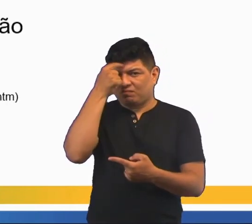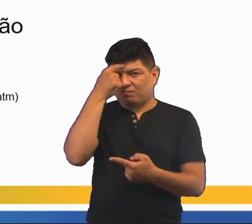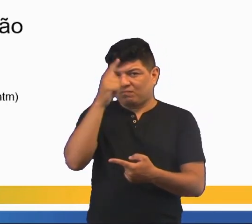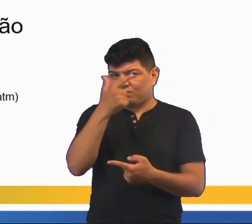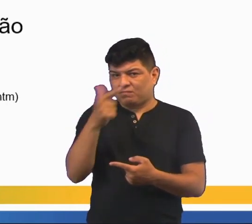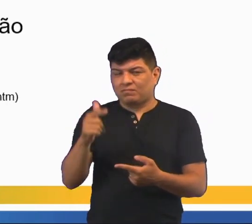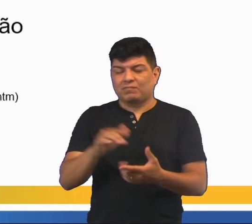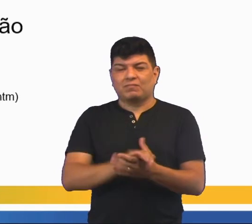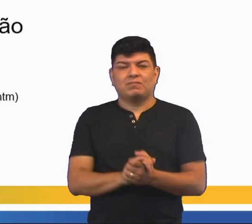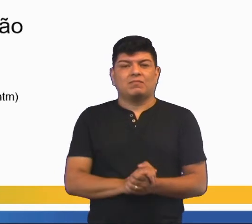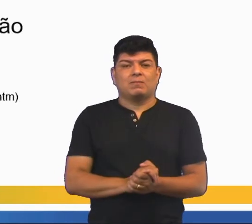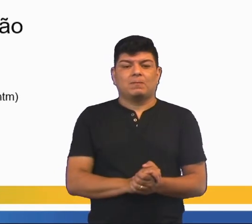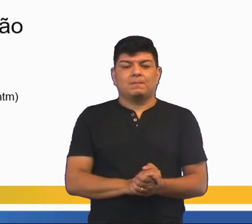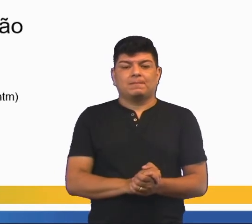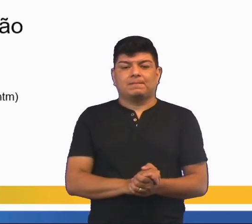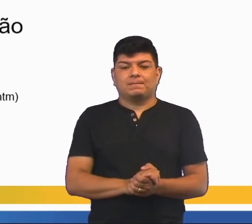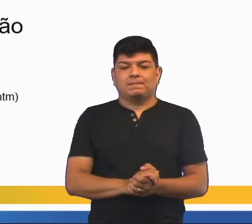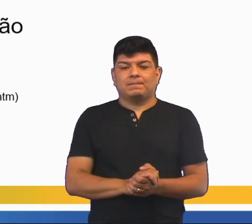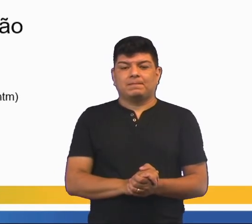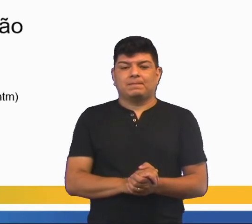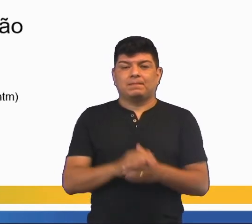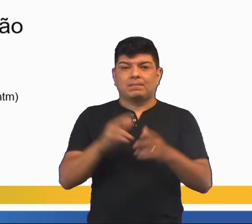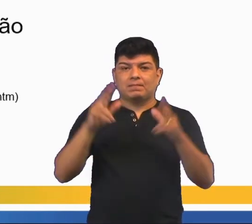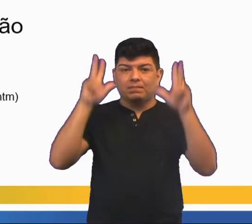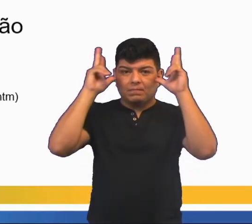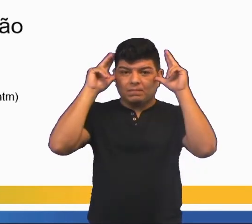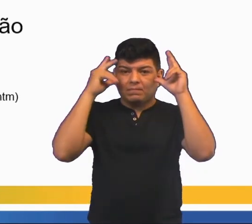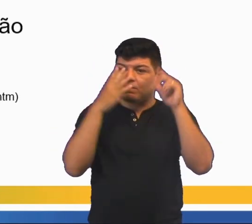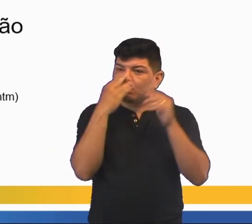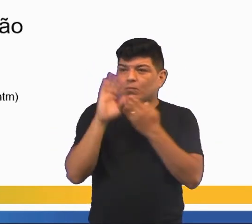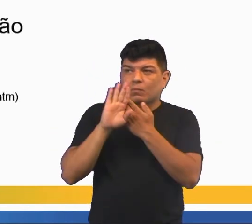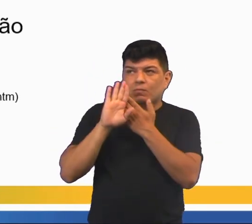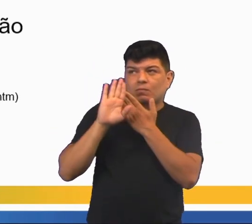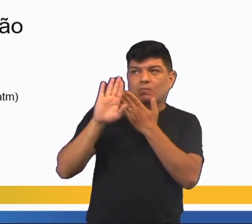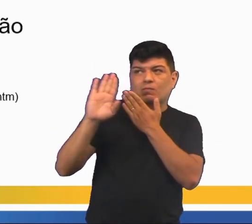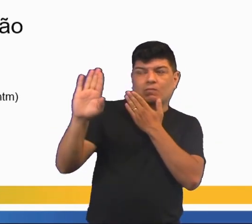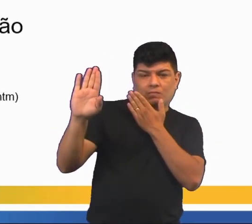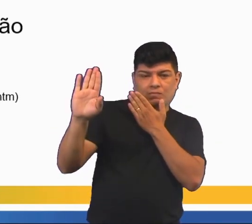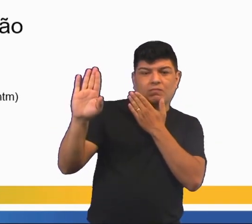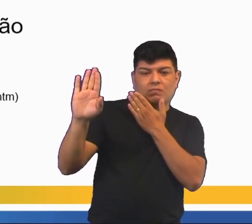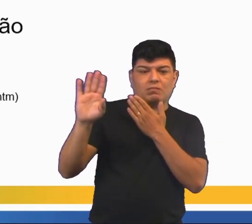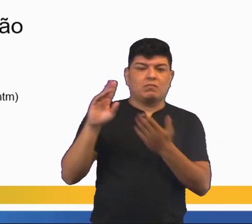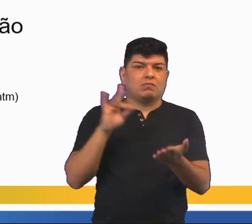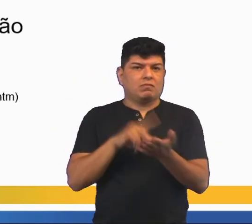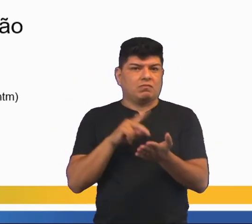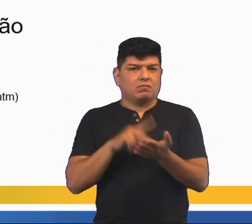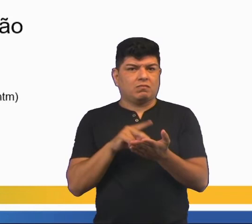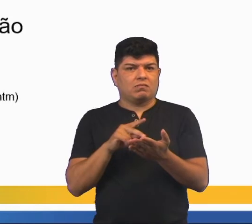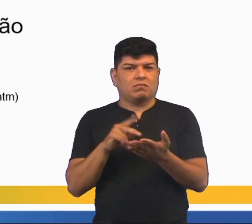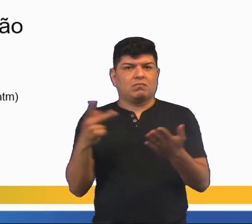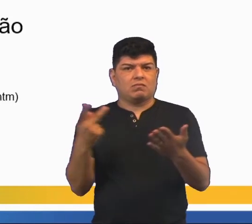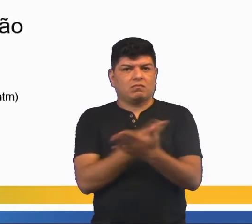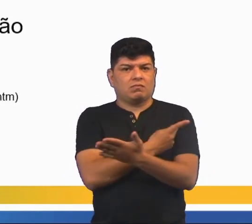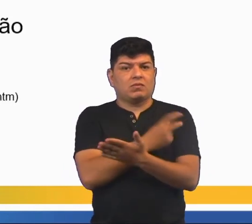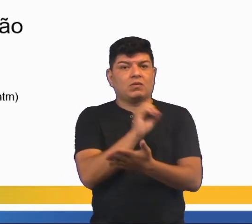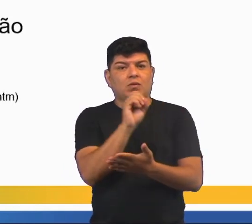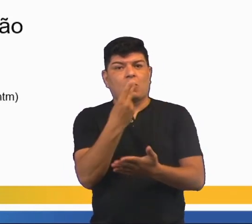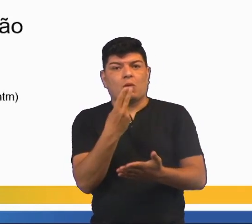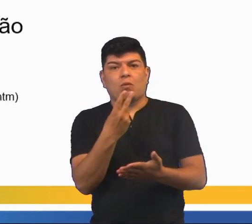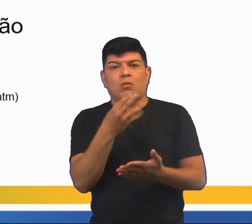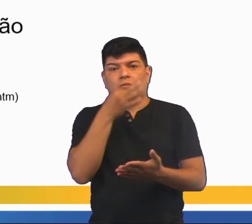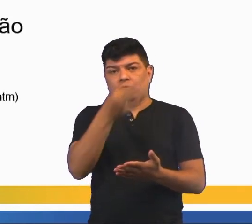pensamento dela. A raposa afastou-se da videira. Isso aqui também expressa um fato ou uma